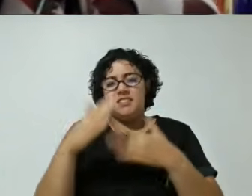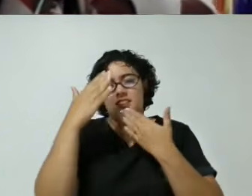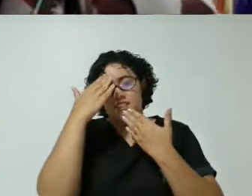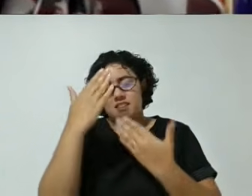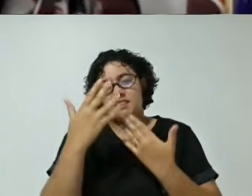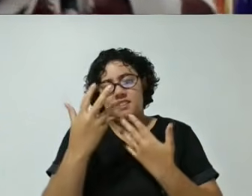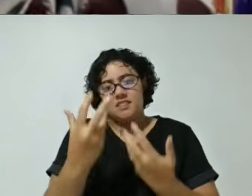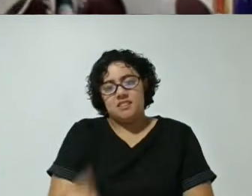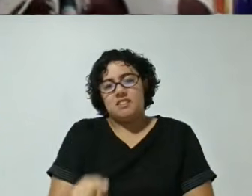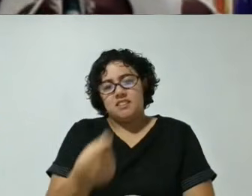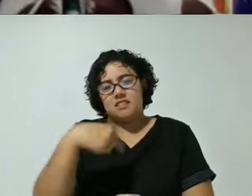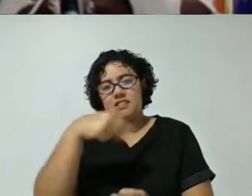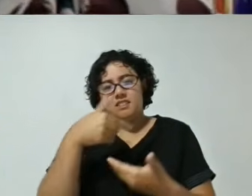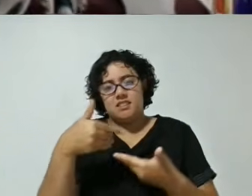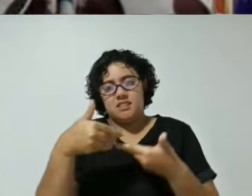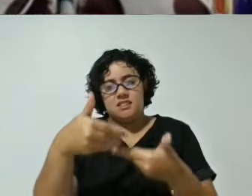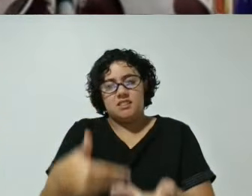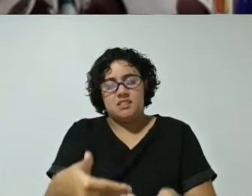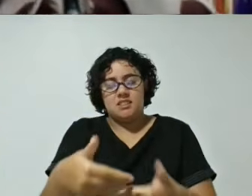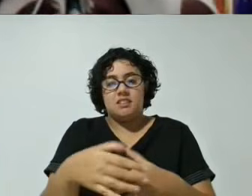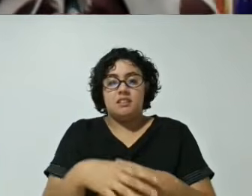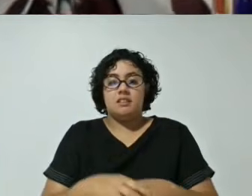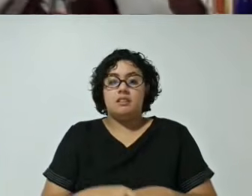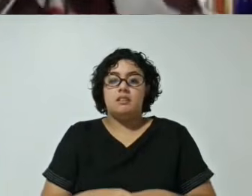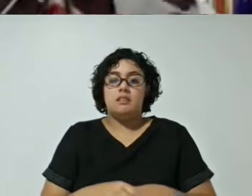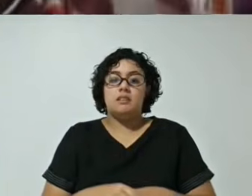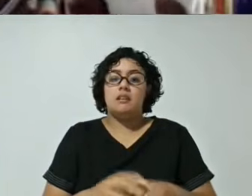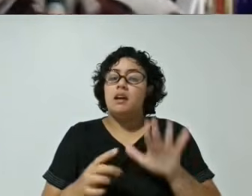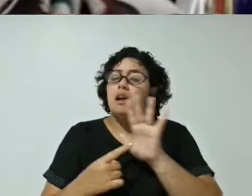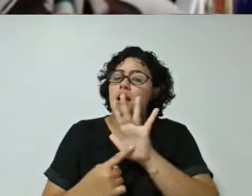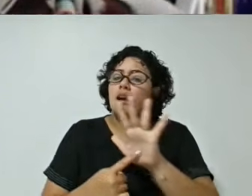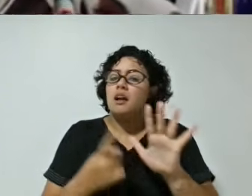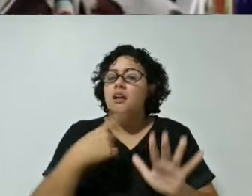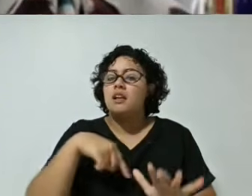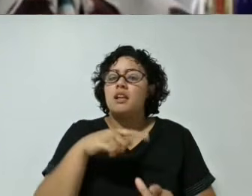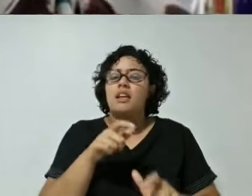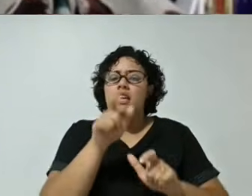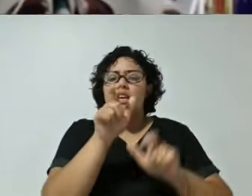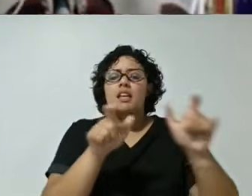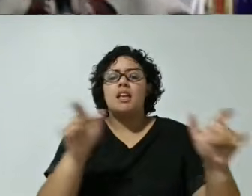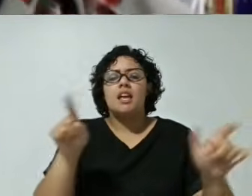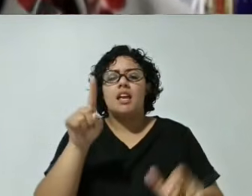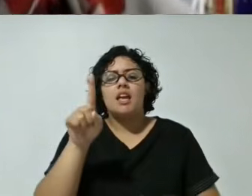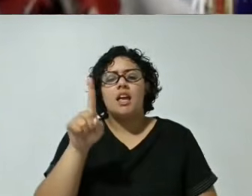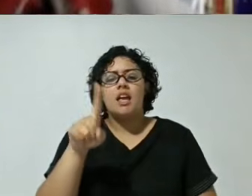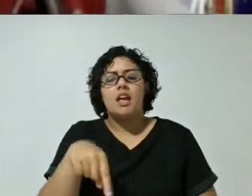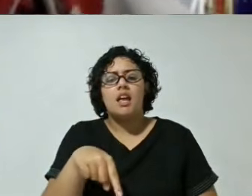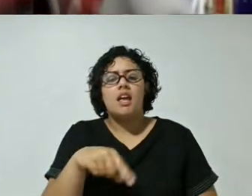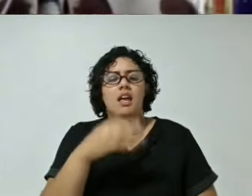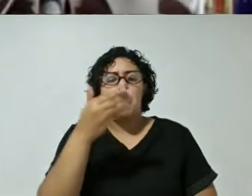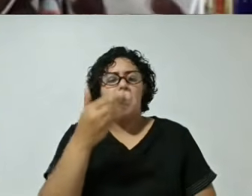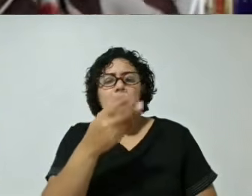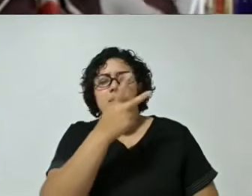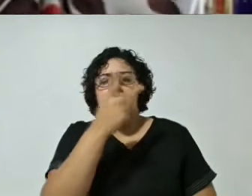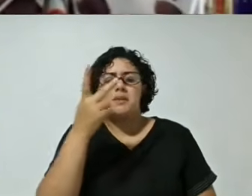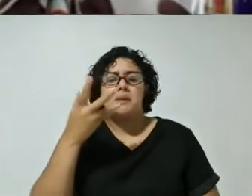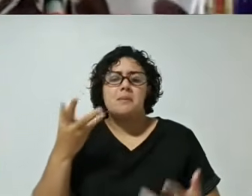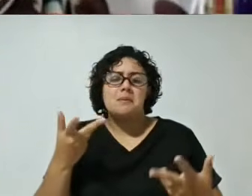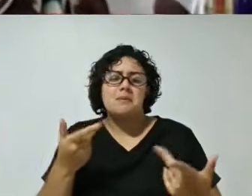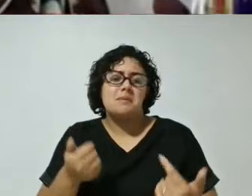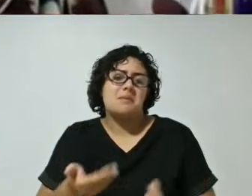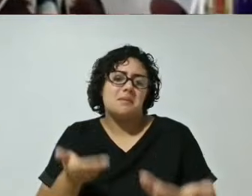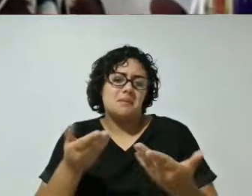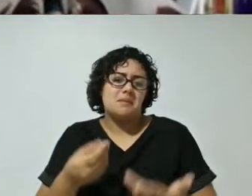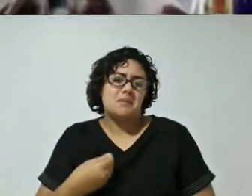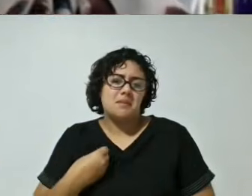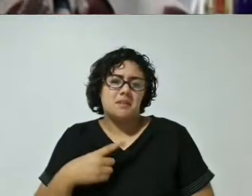o nosso convite, né? Apresenta aí para nós quem que é essa pessoa maravilhosa que está aí, qual que era a função